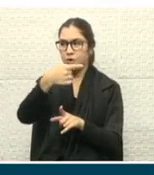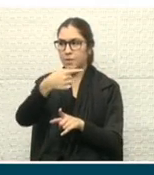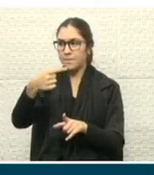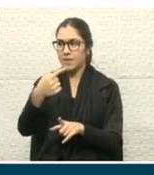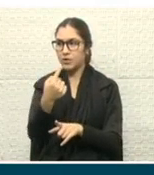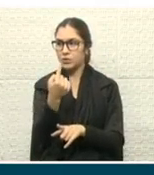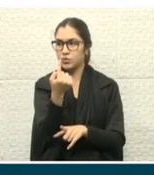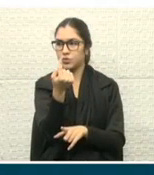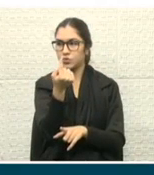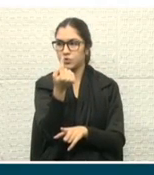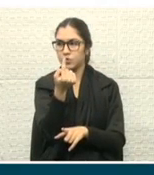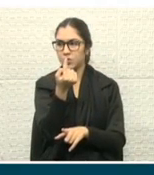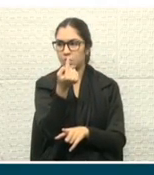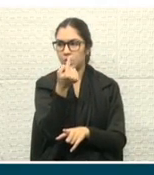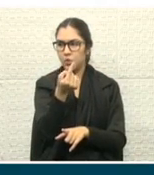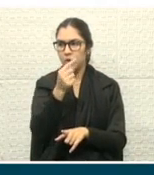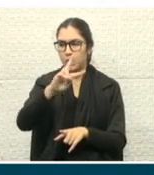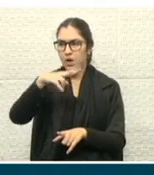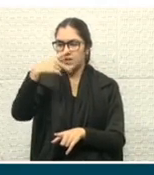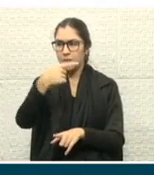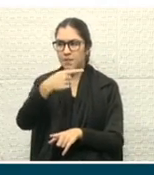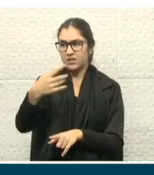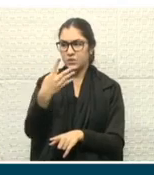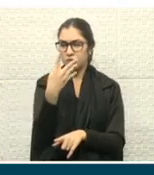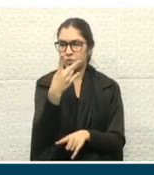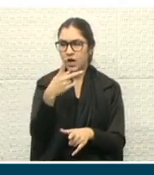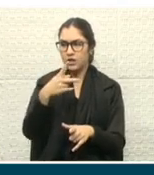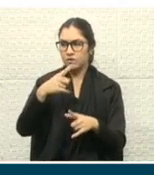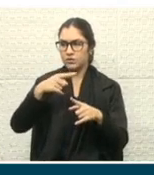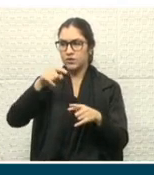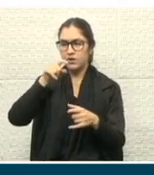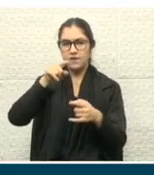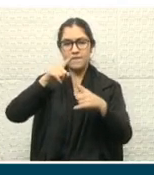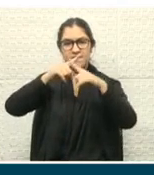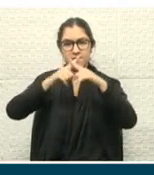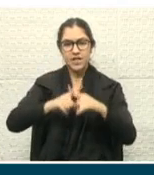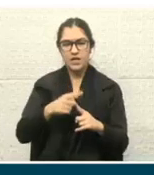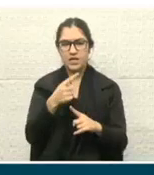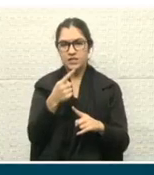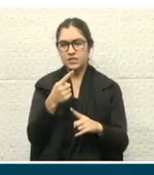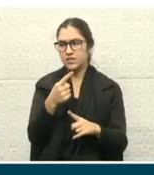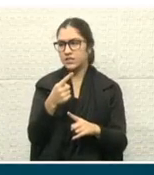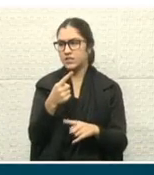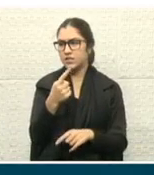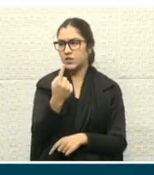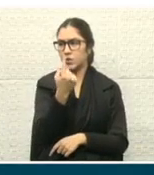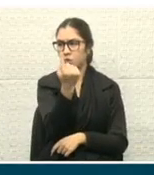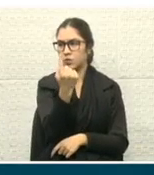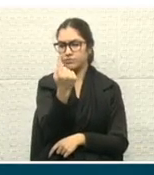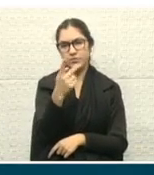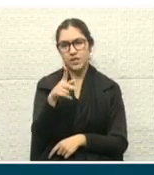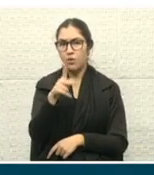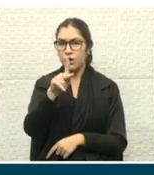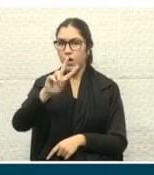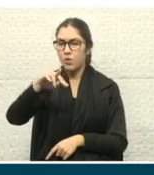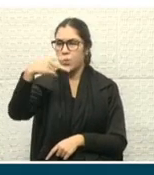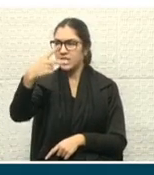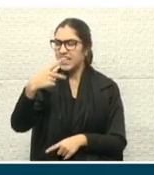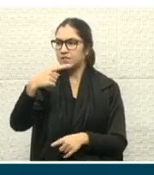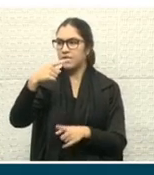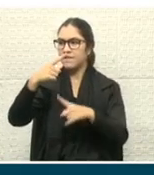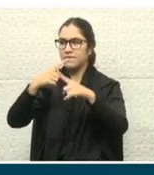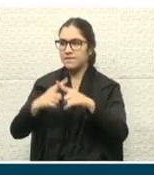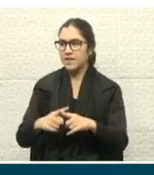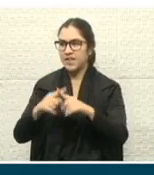quadrado, menos 4, vezes a constante a, que é o coeficiente de k ao quadrado, vezes